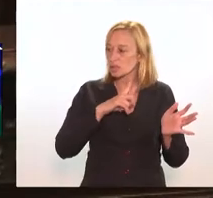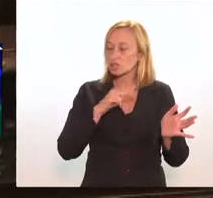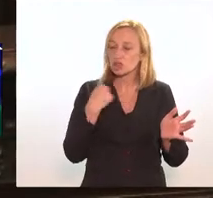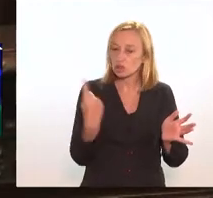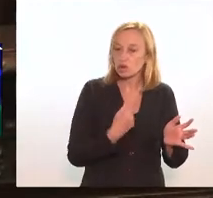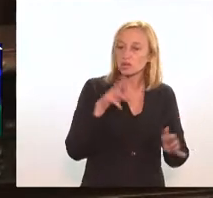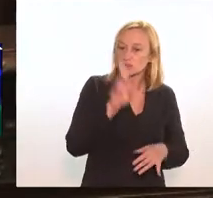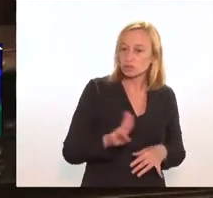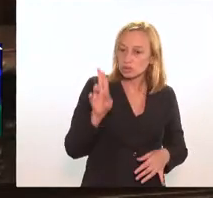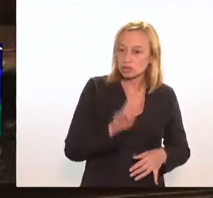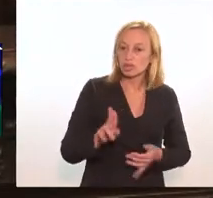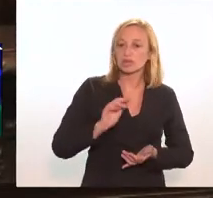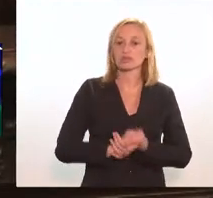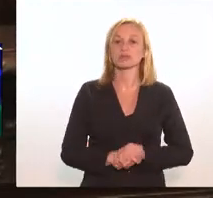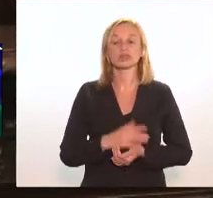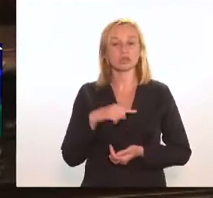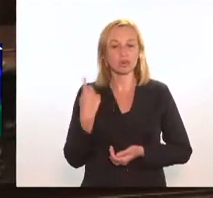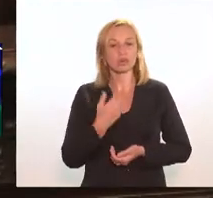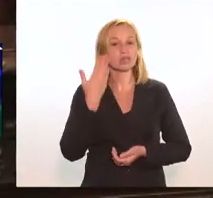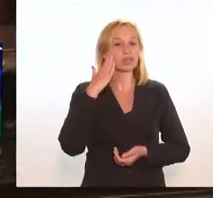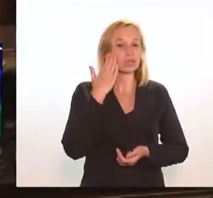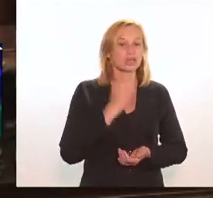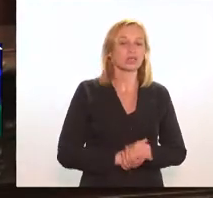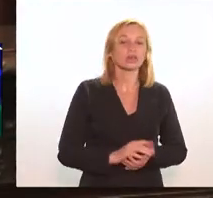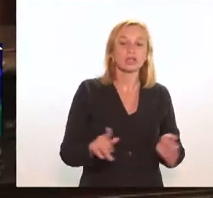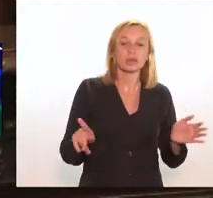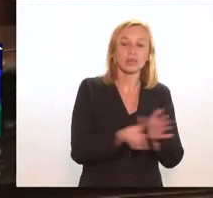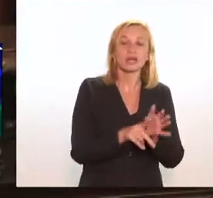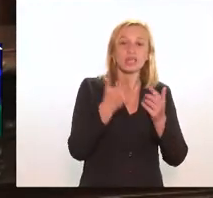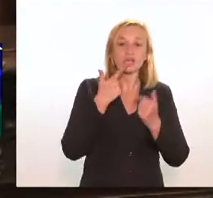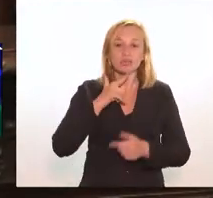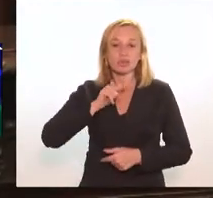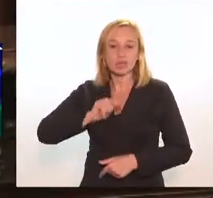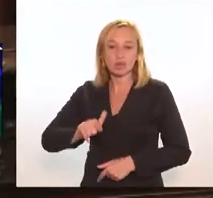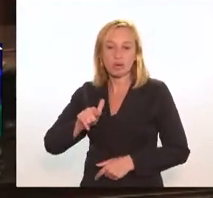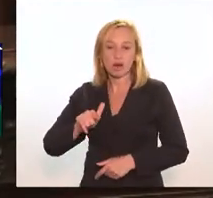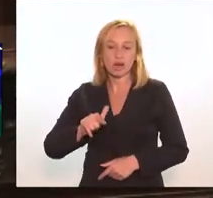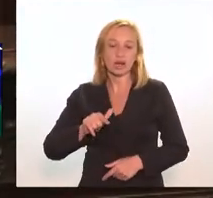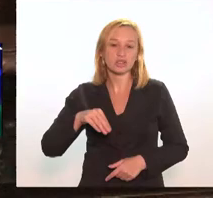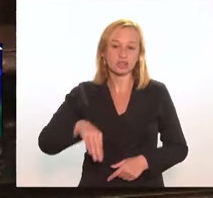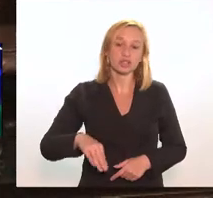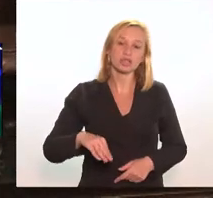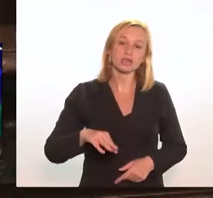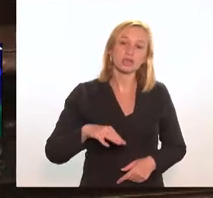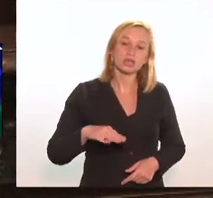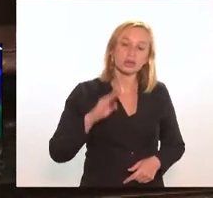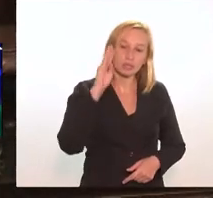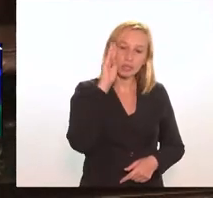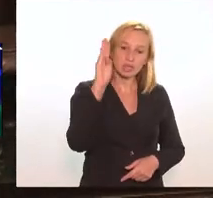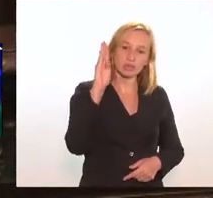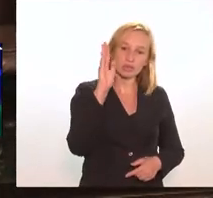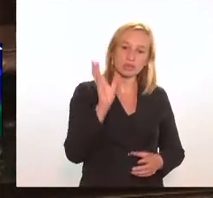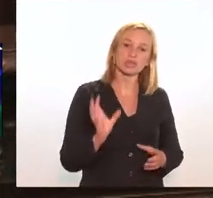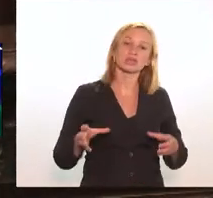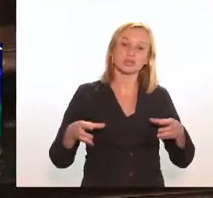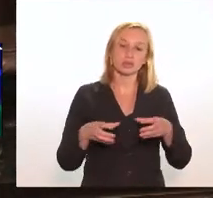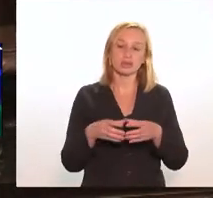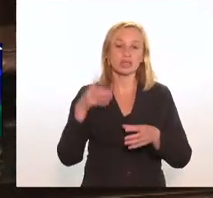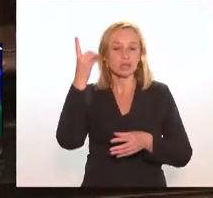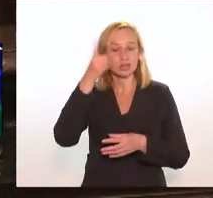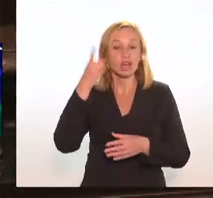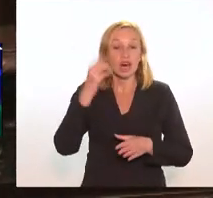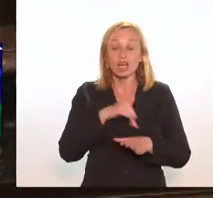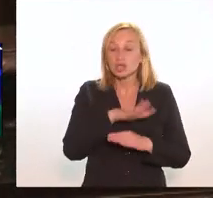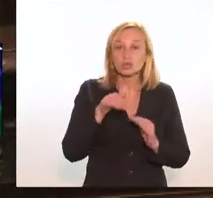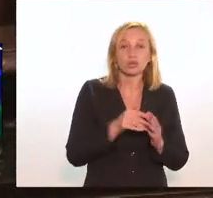usamos, que só nós entendemos, que fazem parte de uma linguagem muito específica das casas parlamentares. Isso é assim em todo